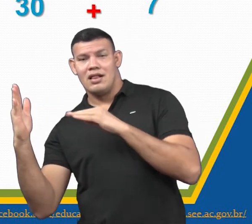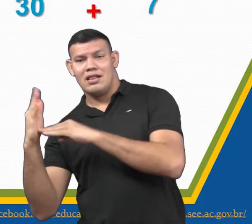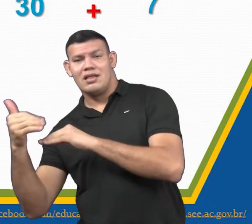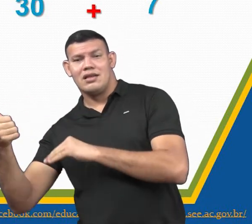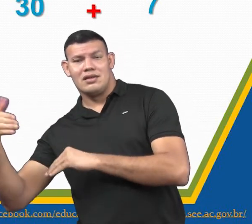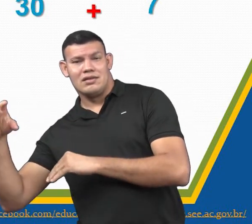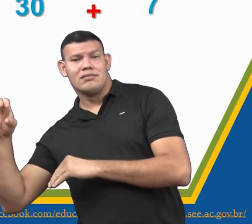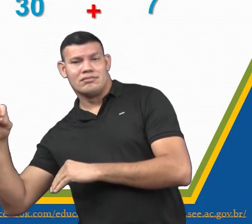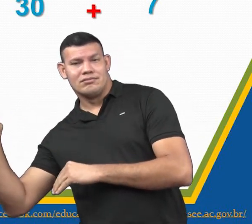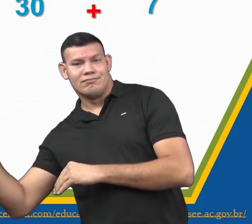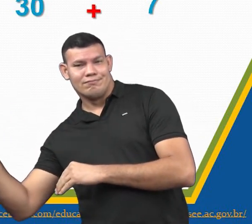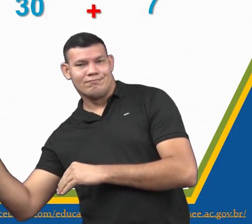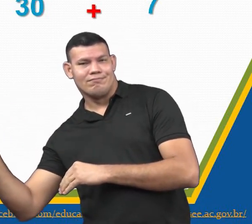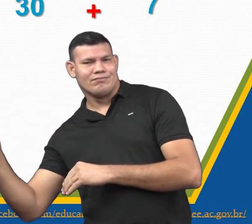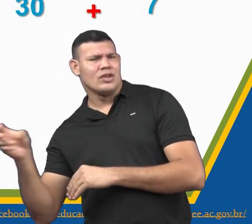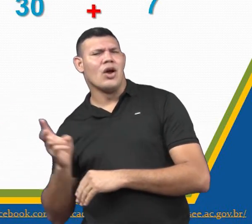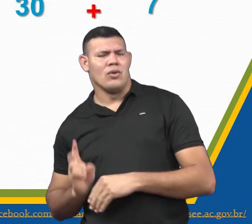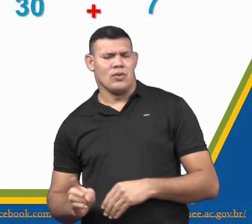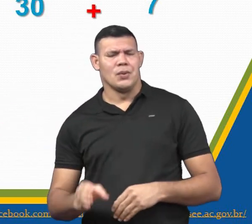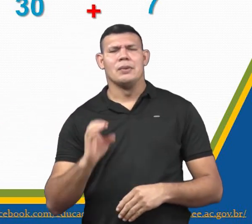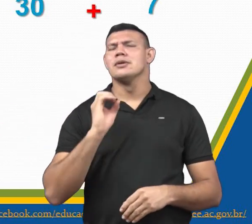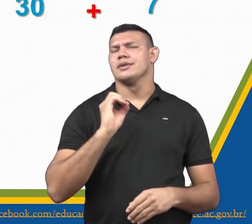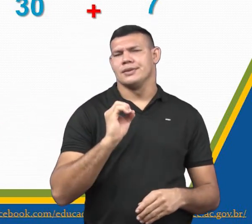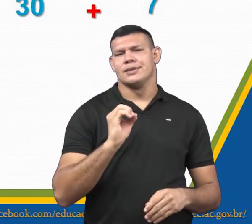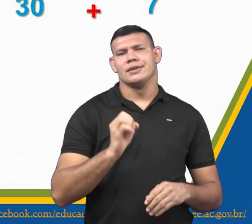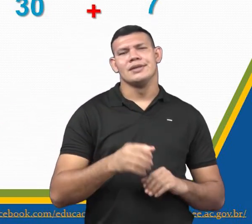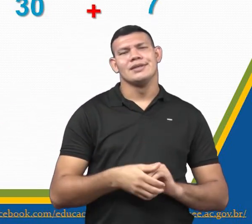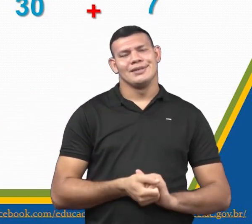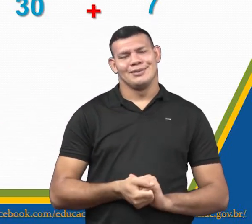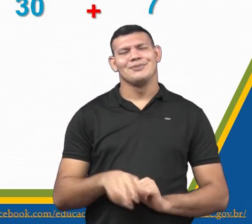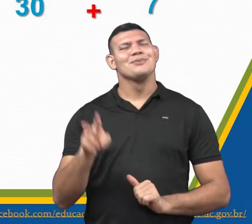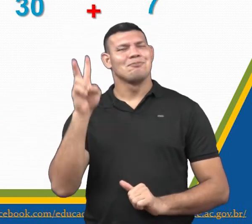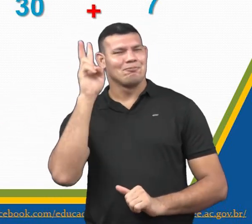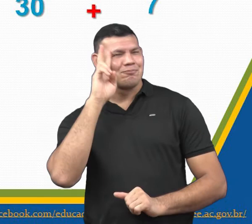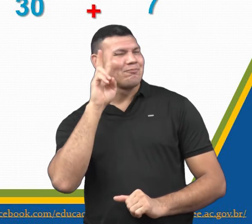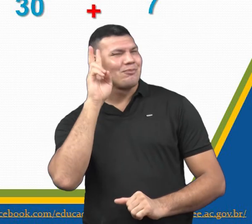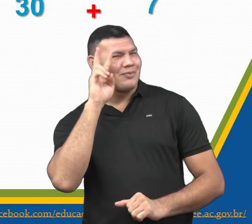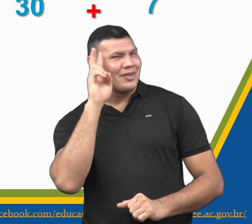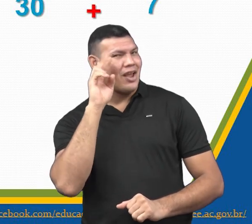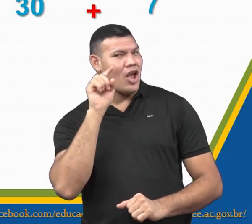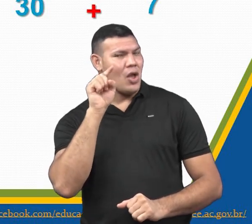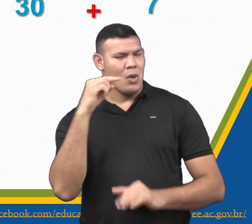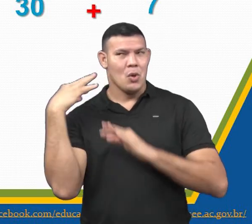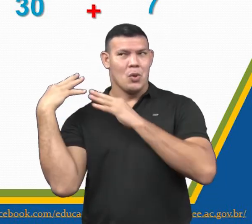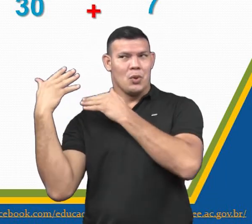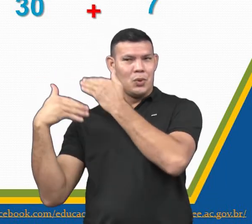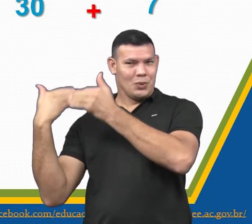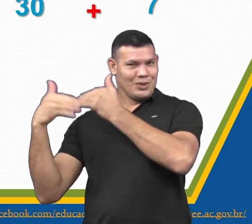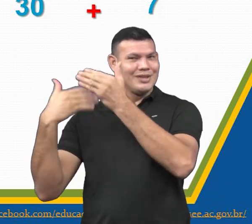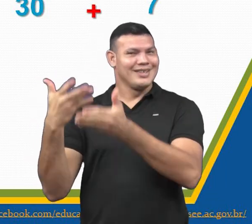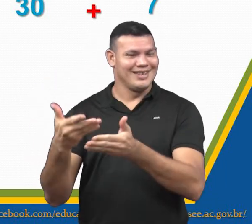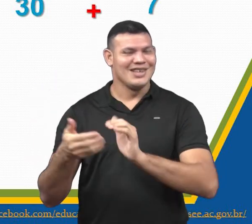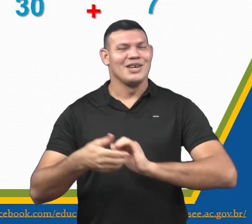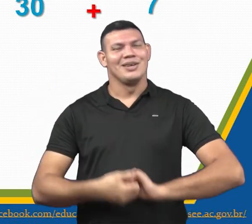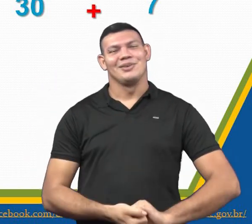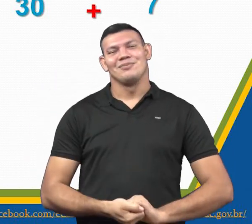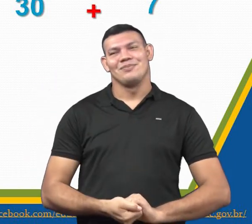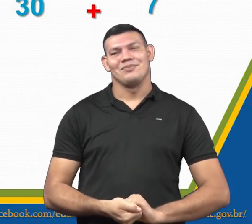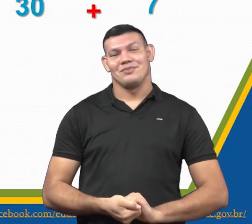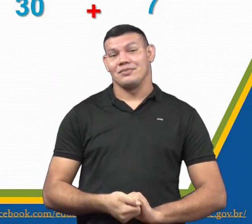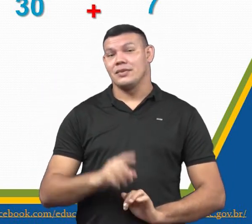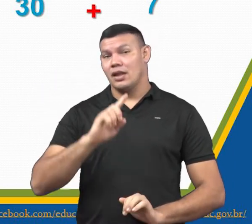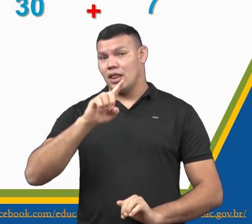Mas ele vai continuar sendo zero. Eu sei que vocês lembram disso, mas só para a gente relembrar. Depois eu